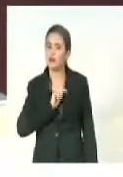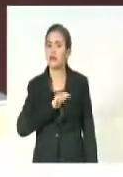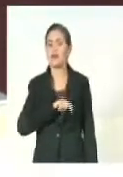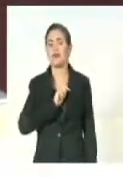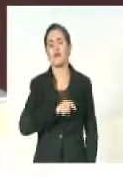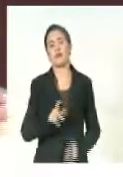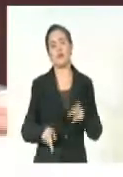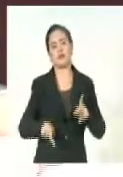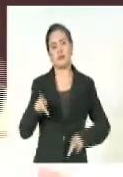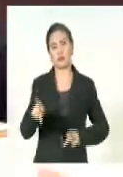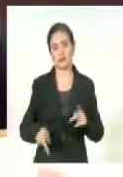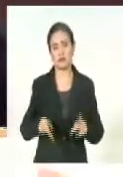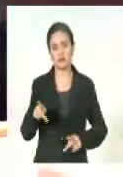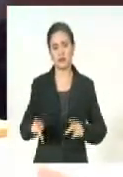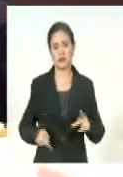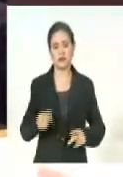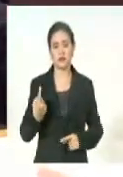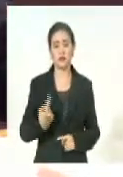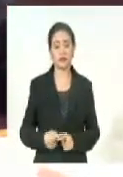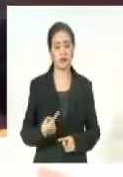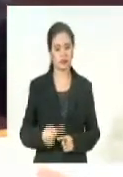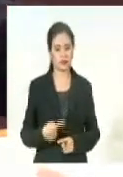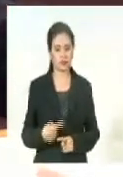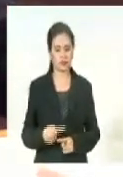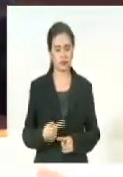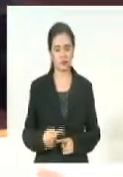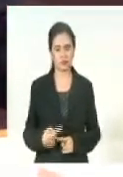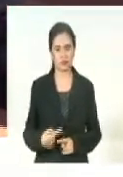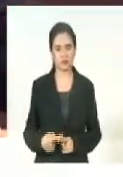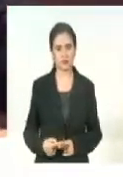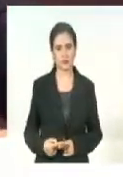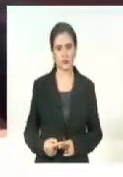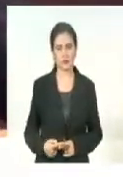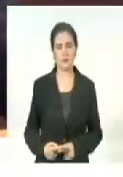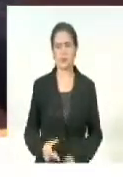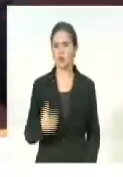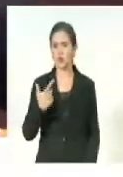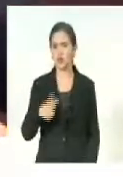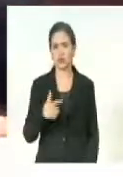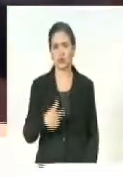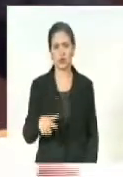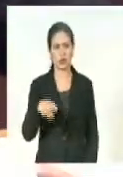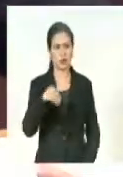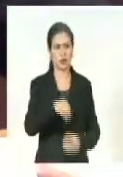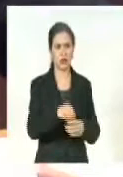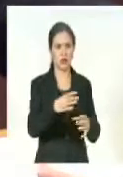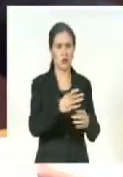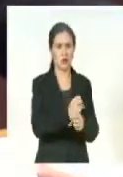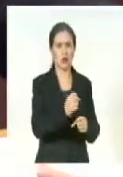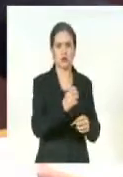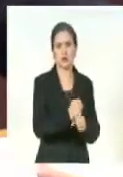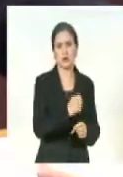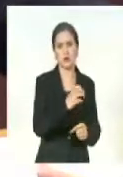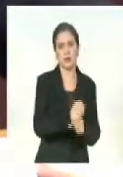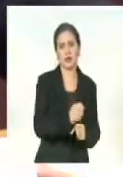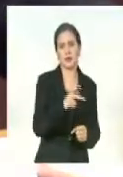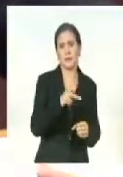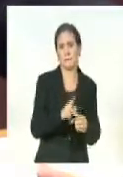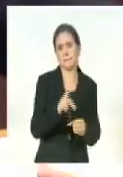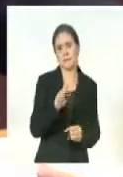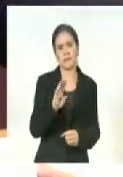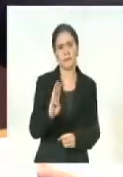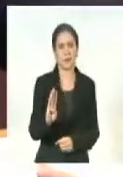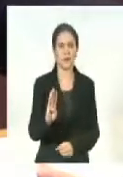consta nem sequer do orçamento da Petrobras. Quando